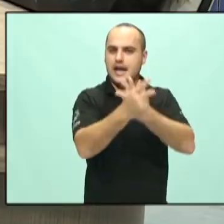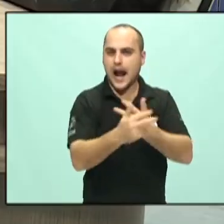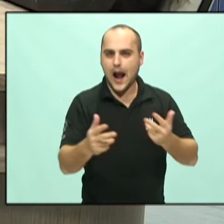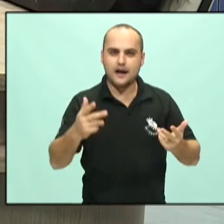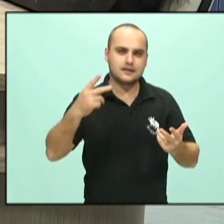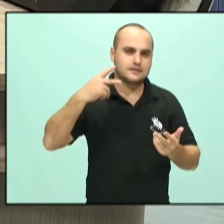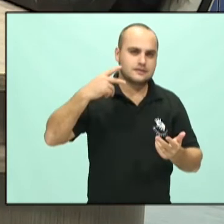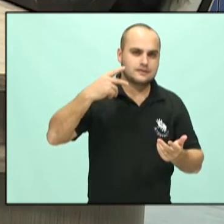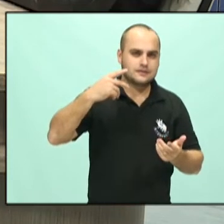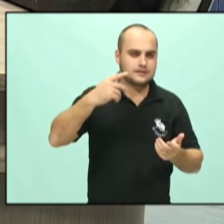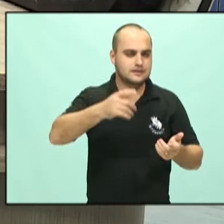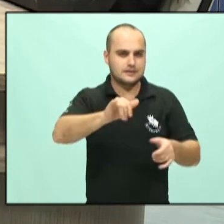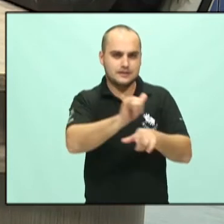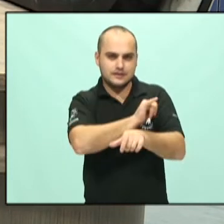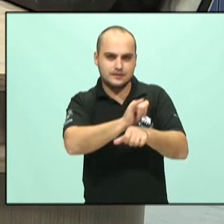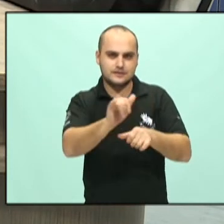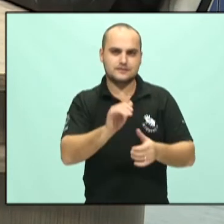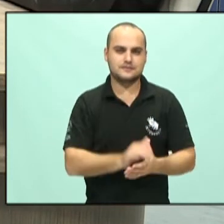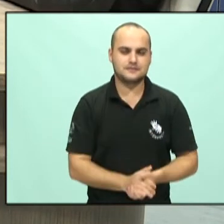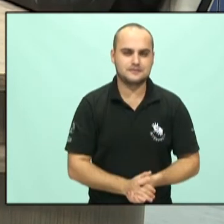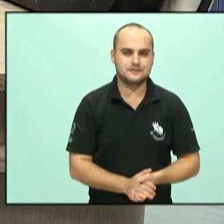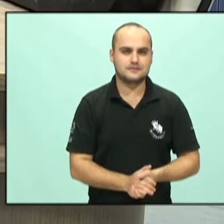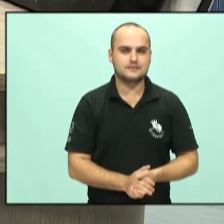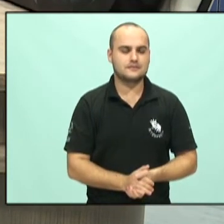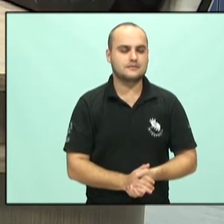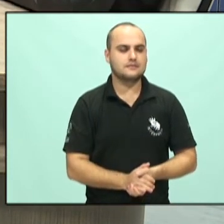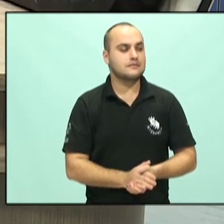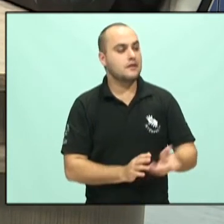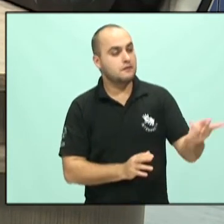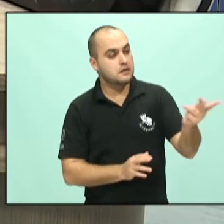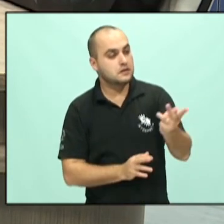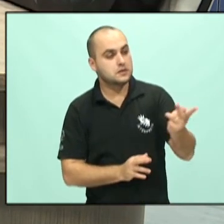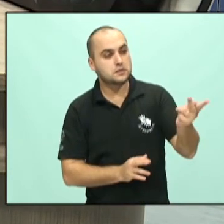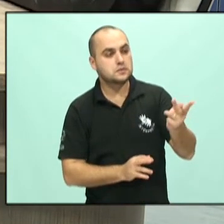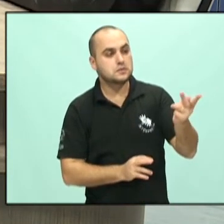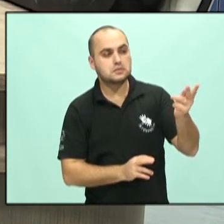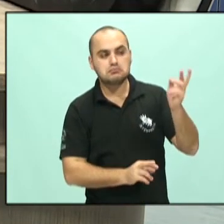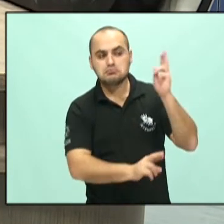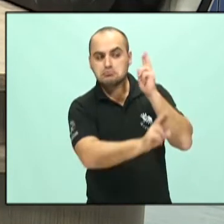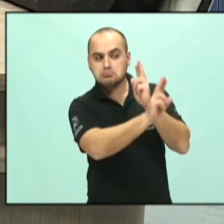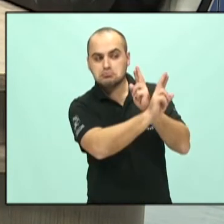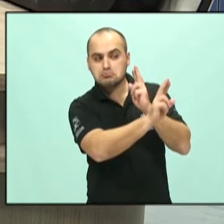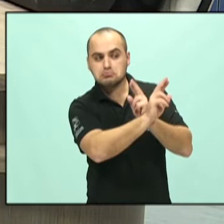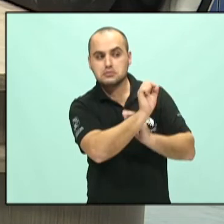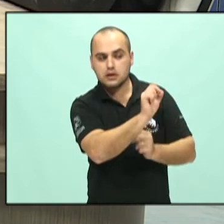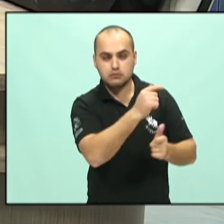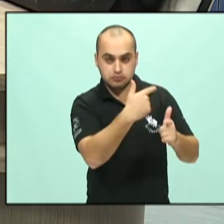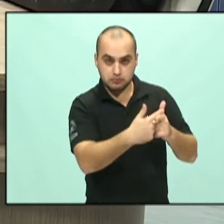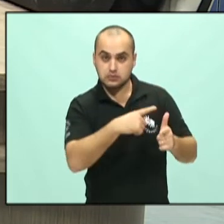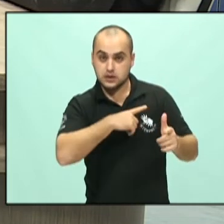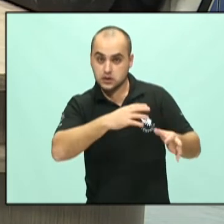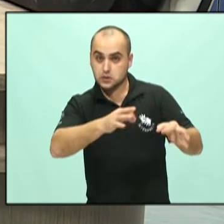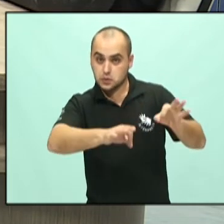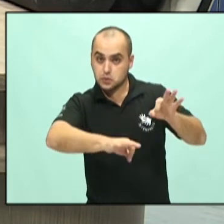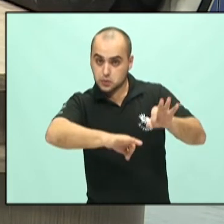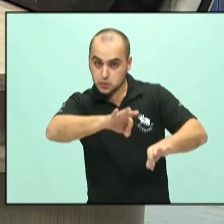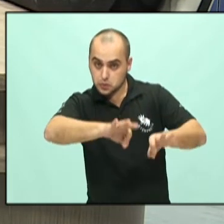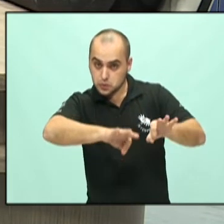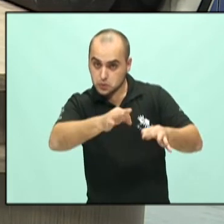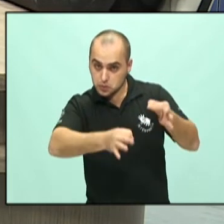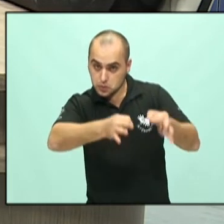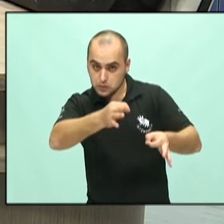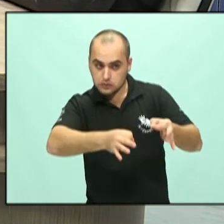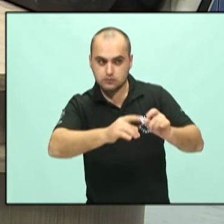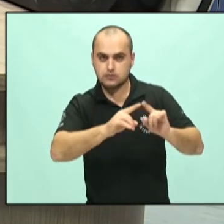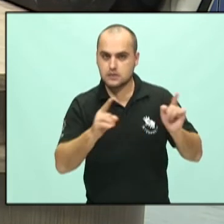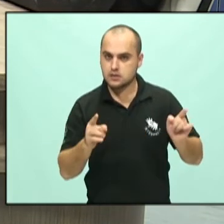né? E a expectativa de vocês para esse festival? Até porque os jurados são convidados, mas